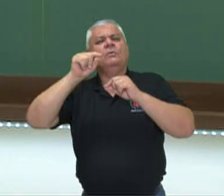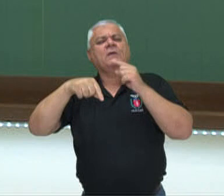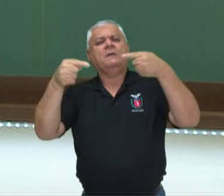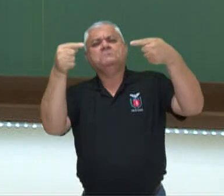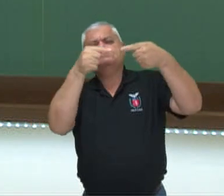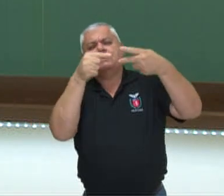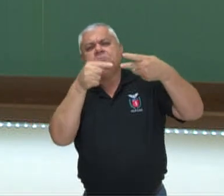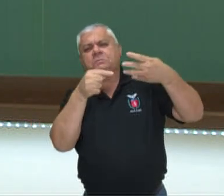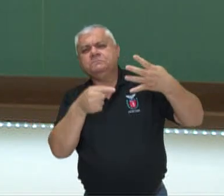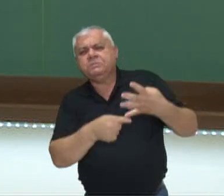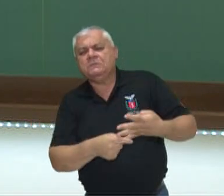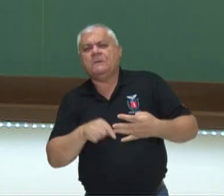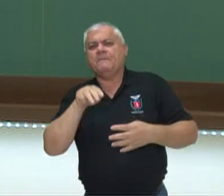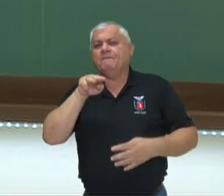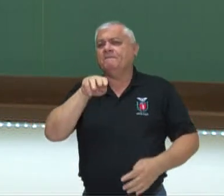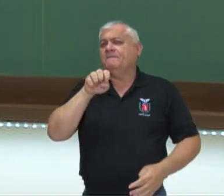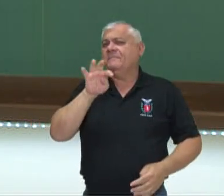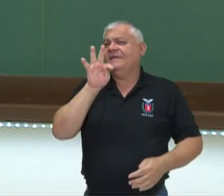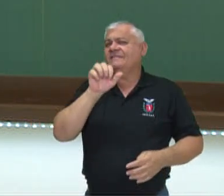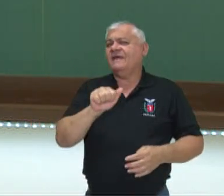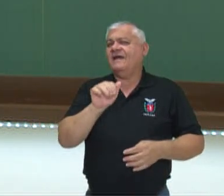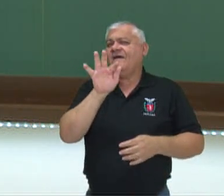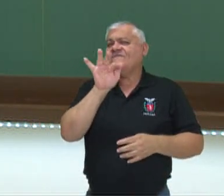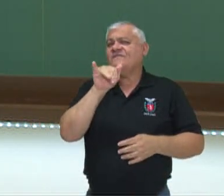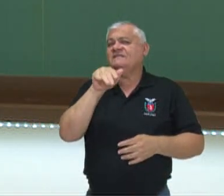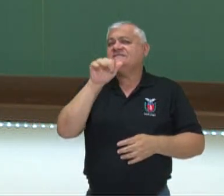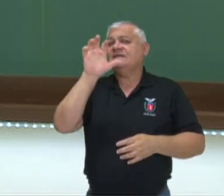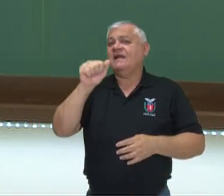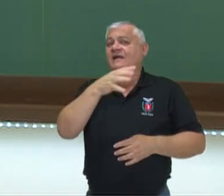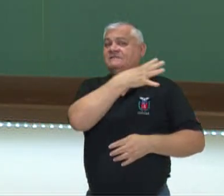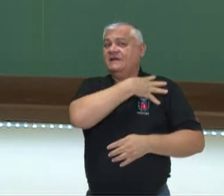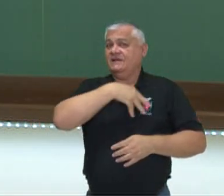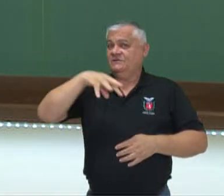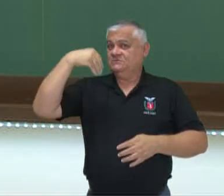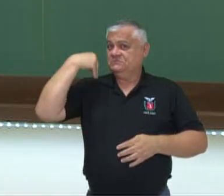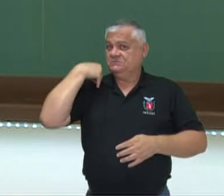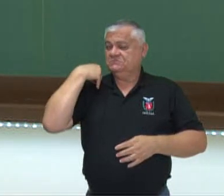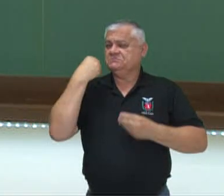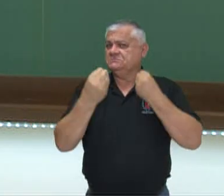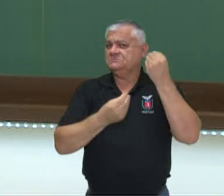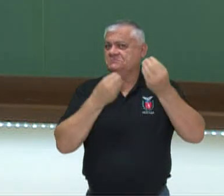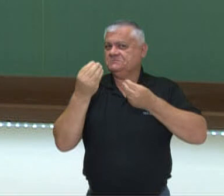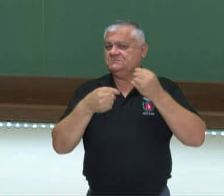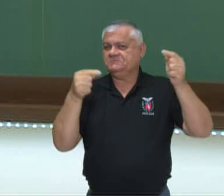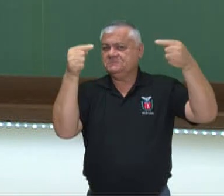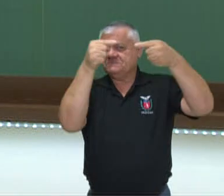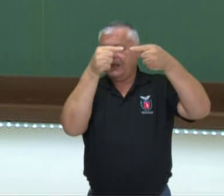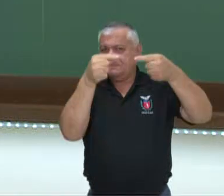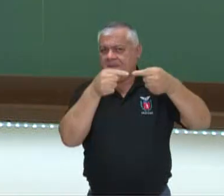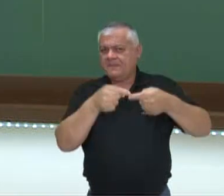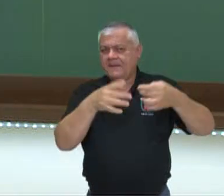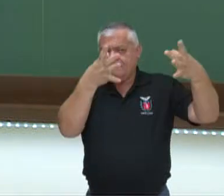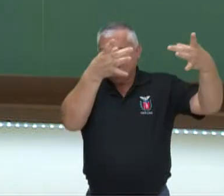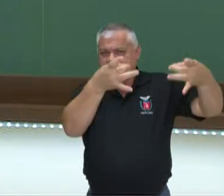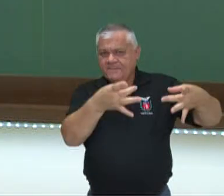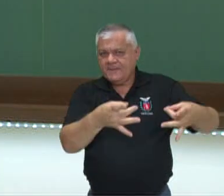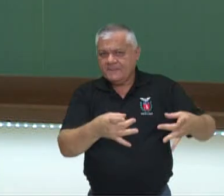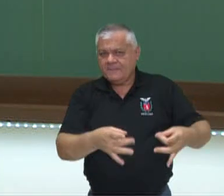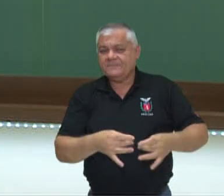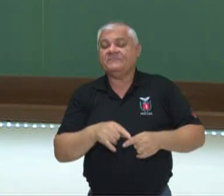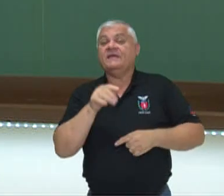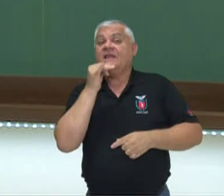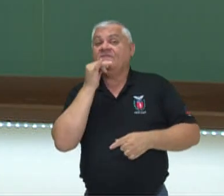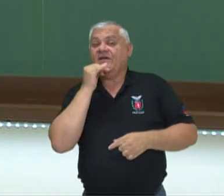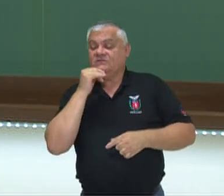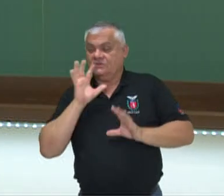da metafísica aristotélica. Essas distinções que Aristóteles faz entre essência